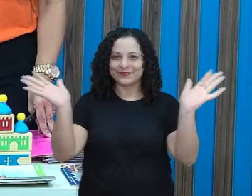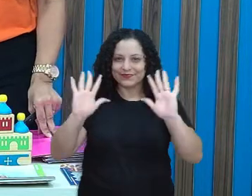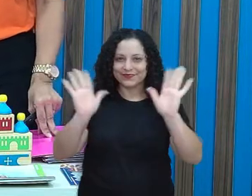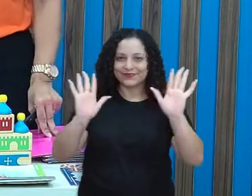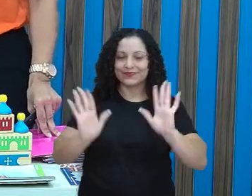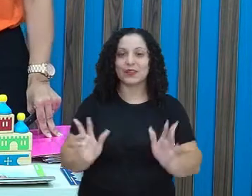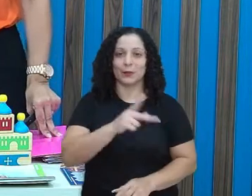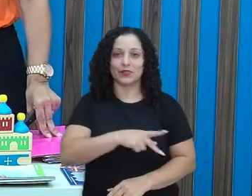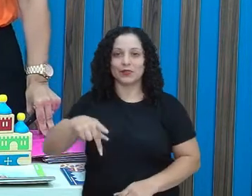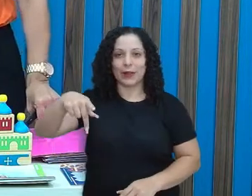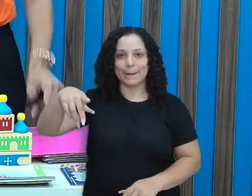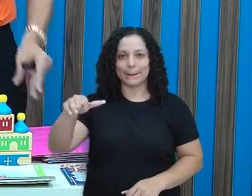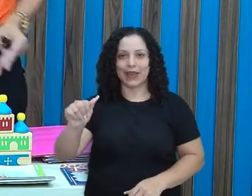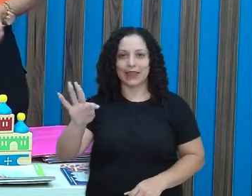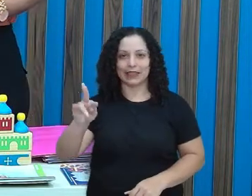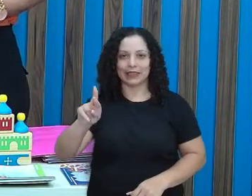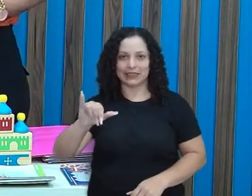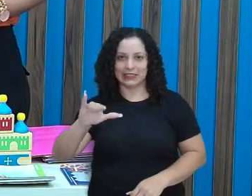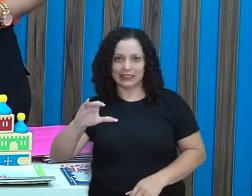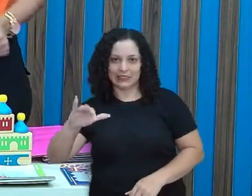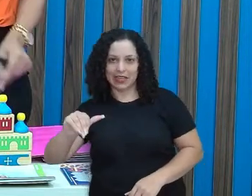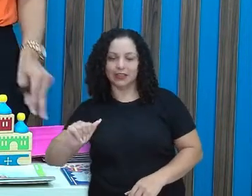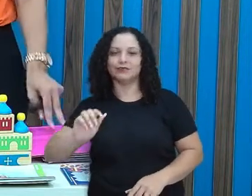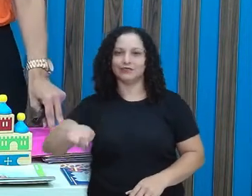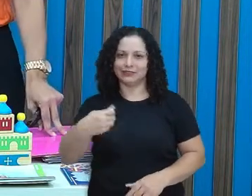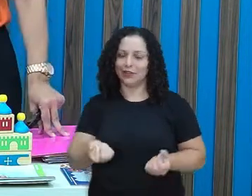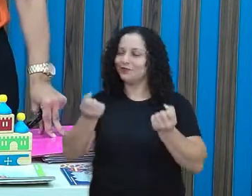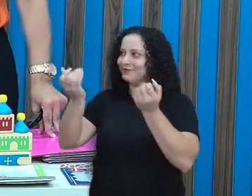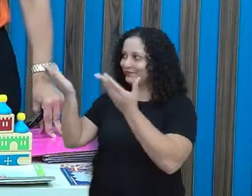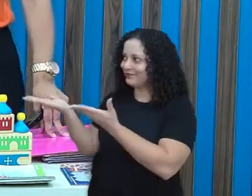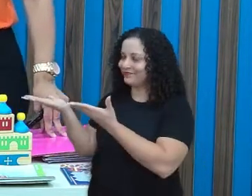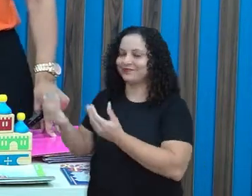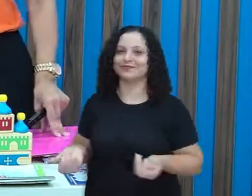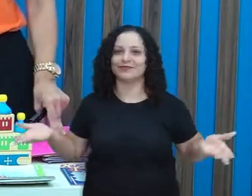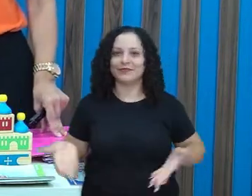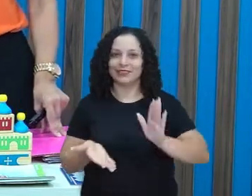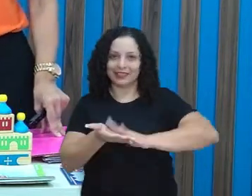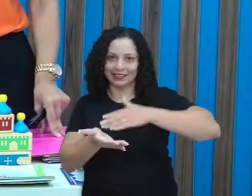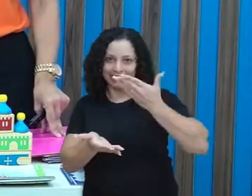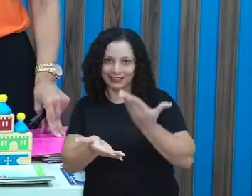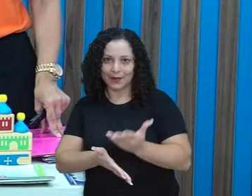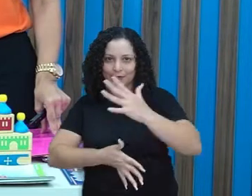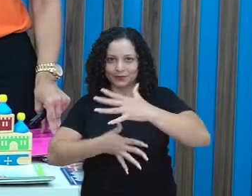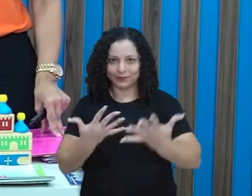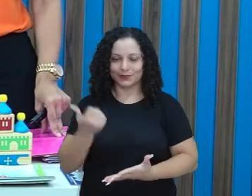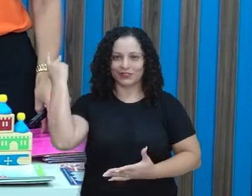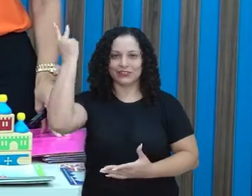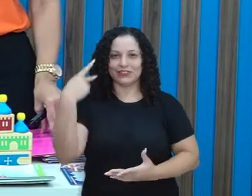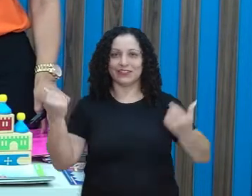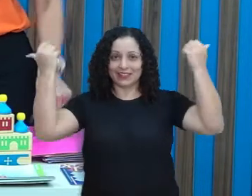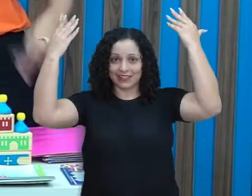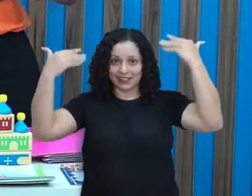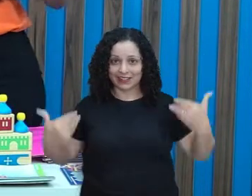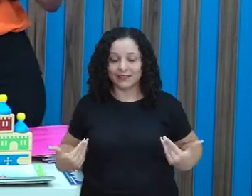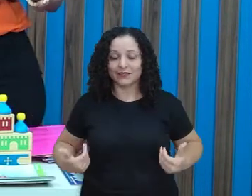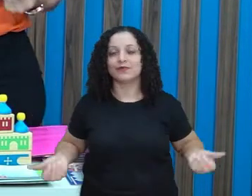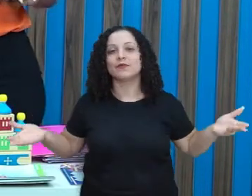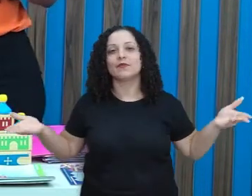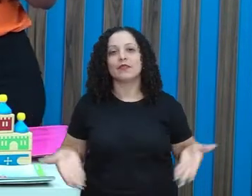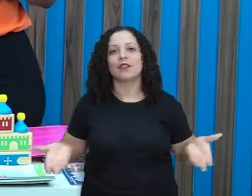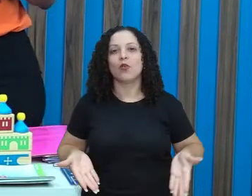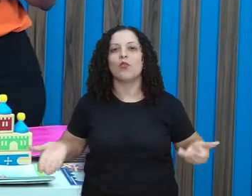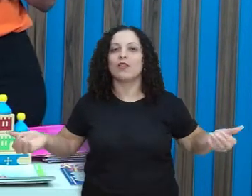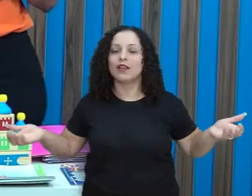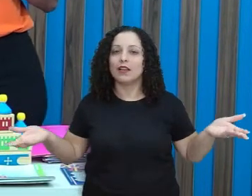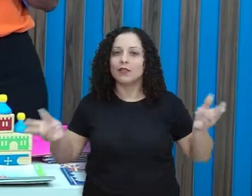Olá, sou a professora Patrícia Fontes, esse é meu sinal. Eu estou com a intérprete de Libras, Késia. Nós vamos continuar